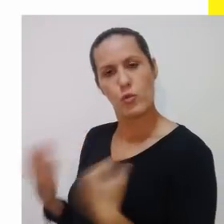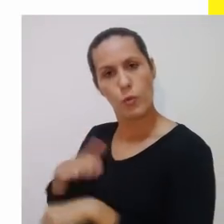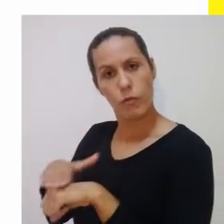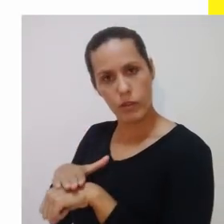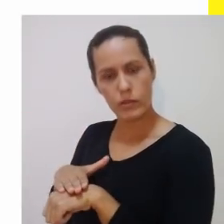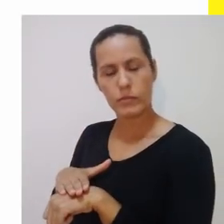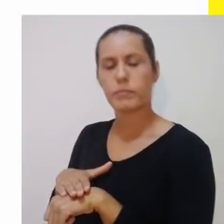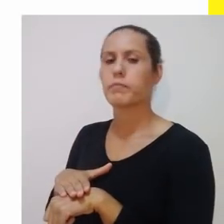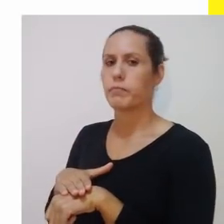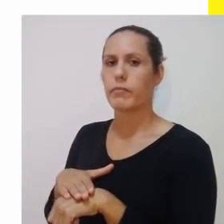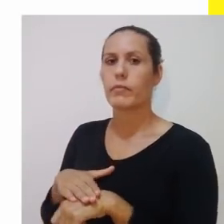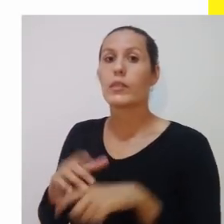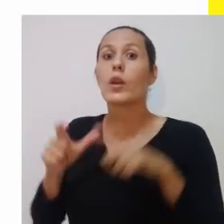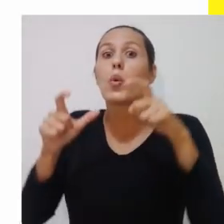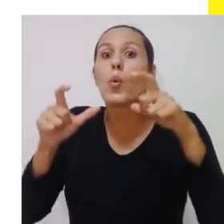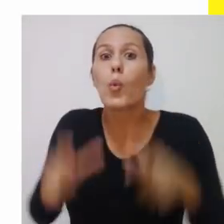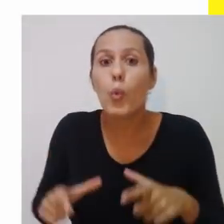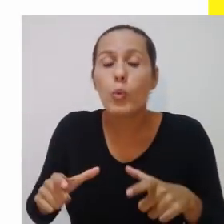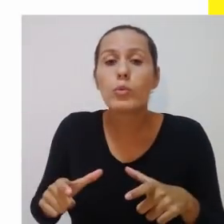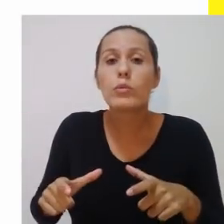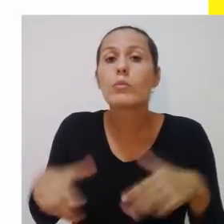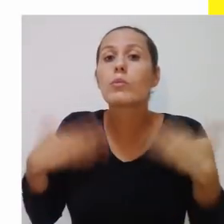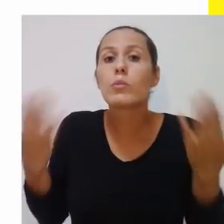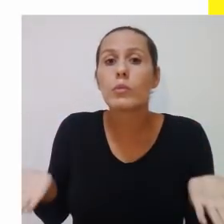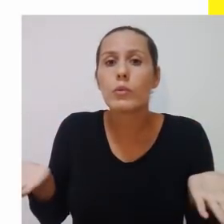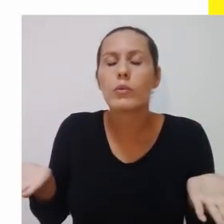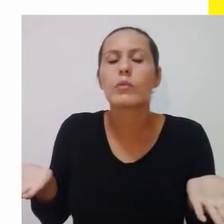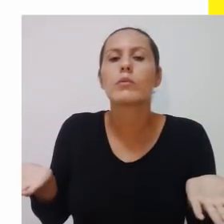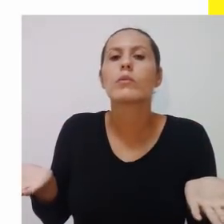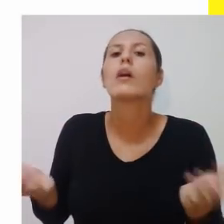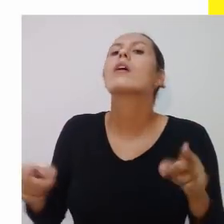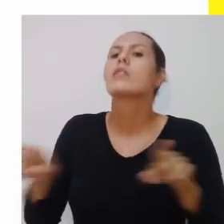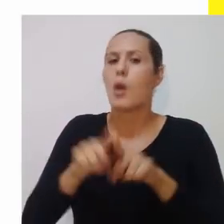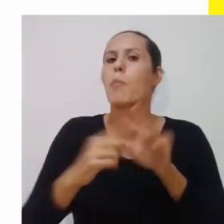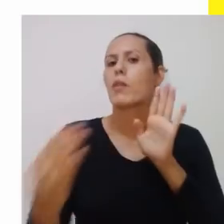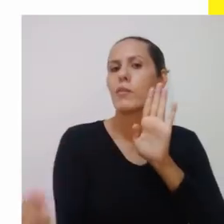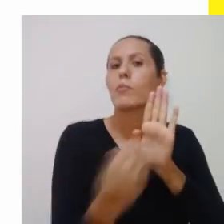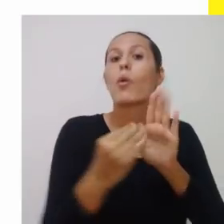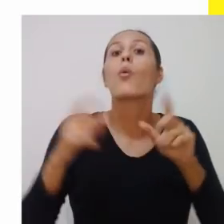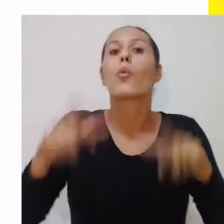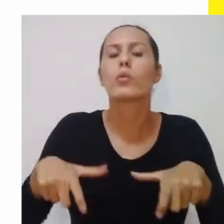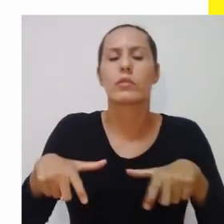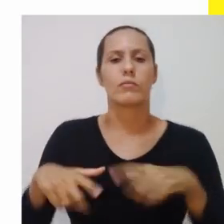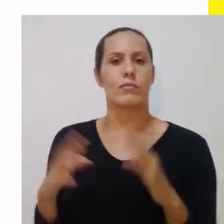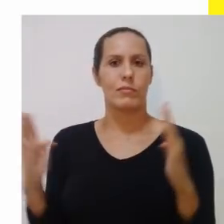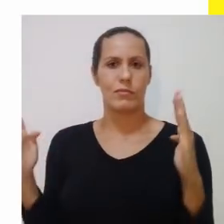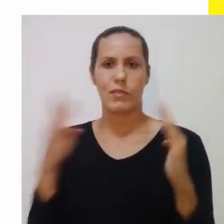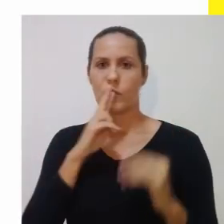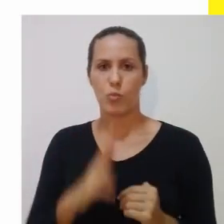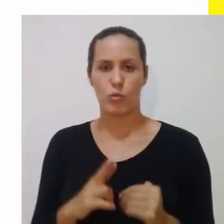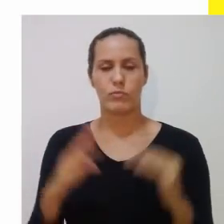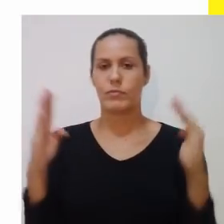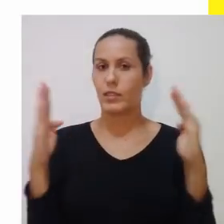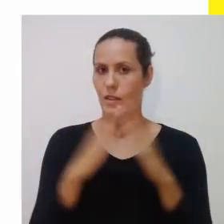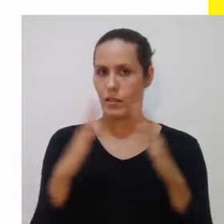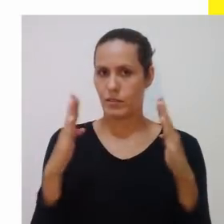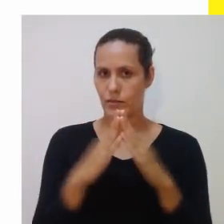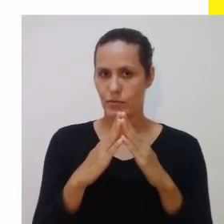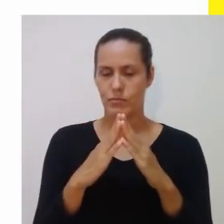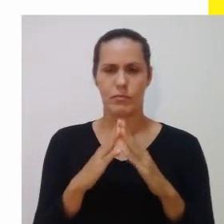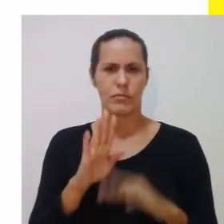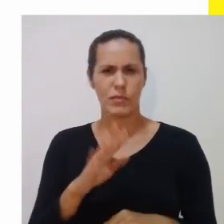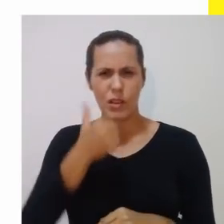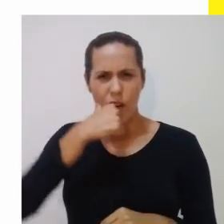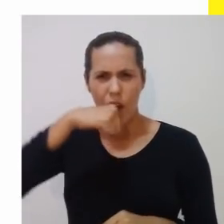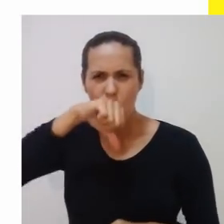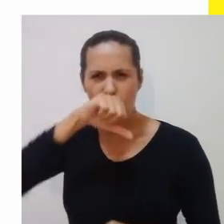a gente conversa. Onde? Em que local? Também está explícito. Em casa. Quer